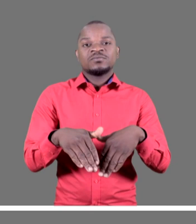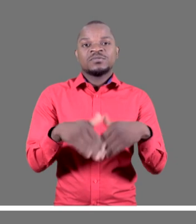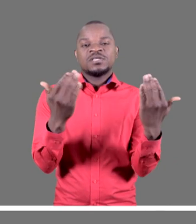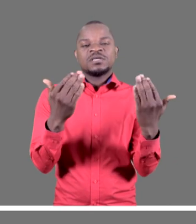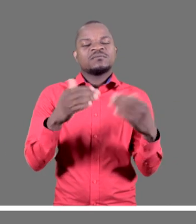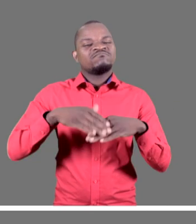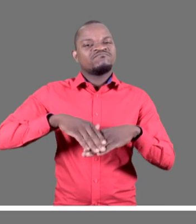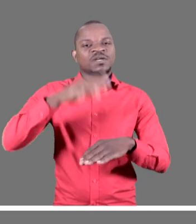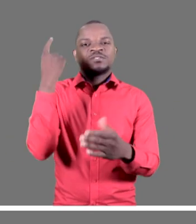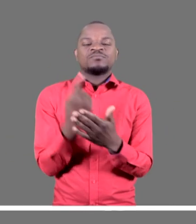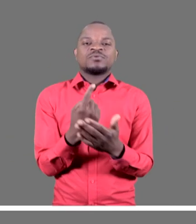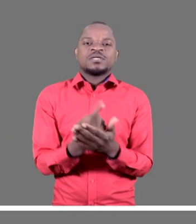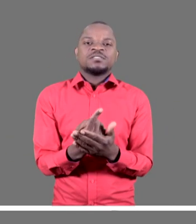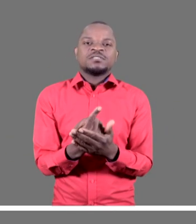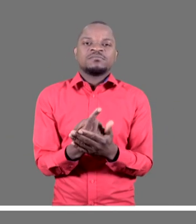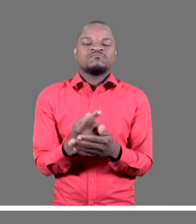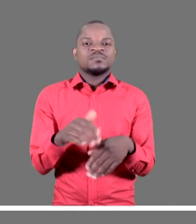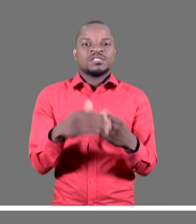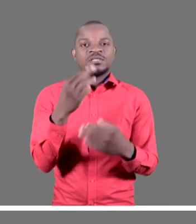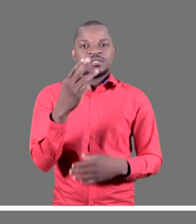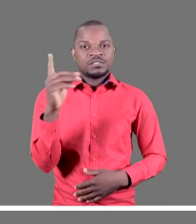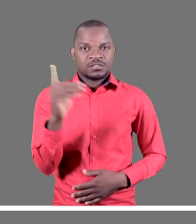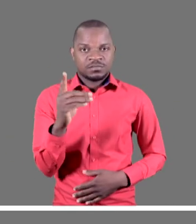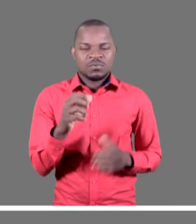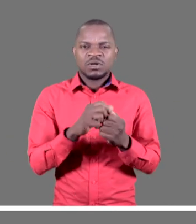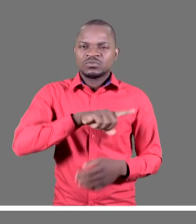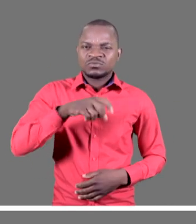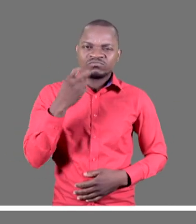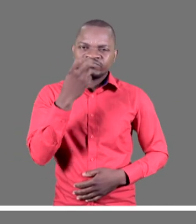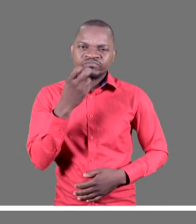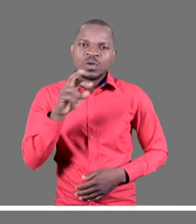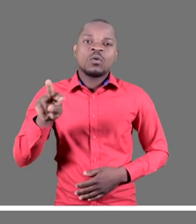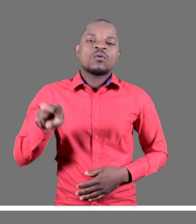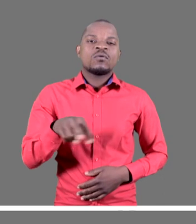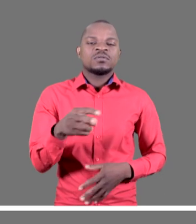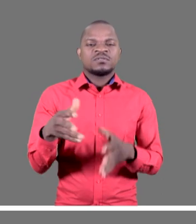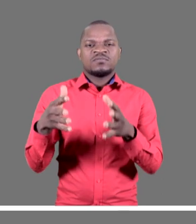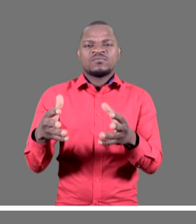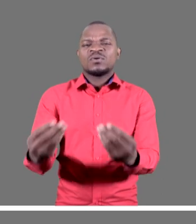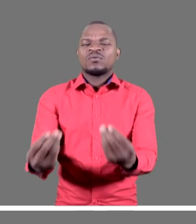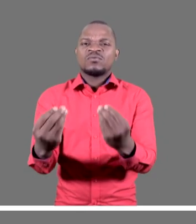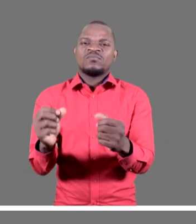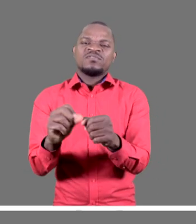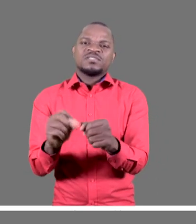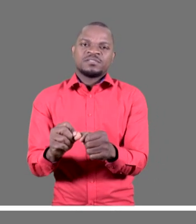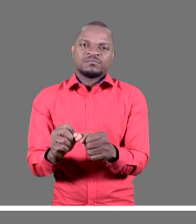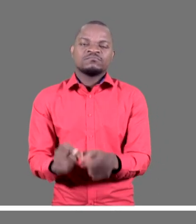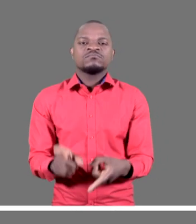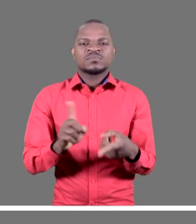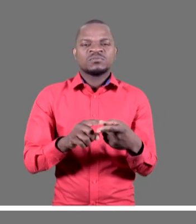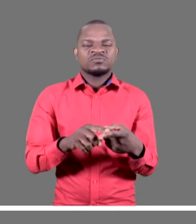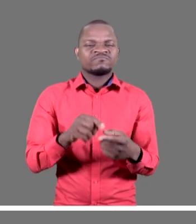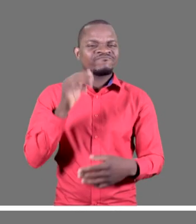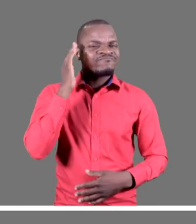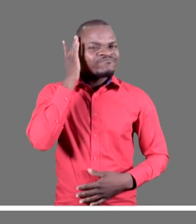que é extremamente importante, mas encontrando novas estratégias de como fazer. E temos mais tempo